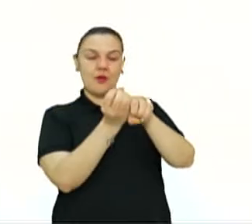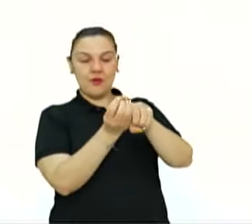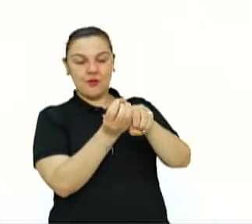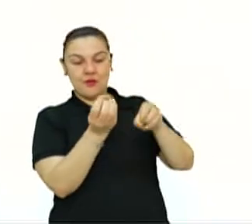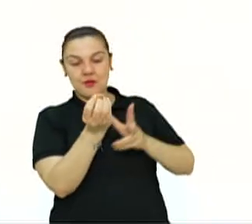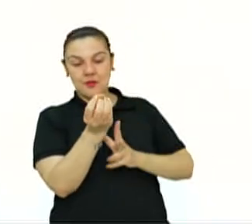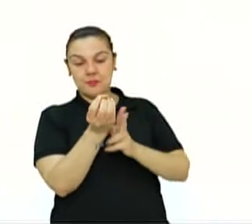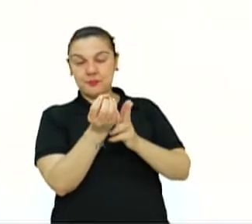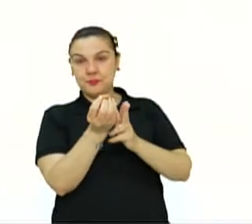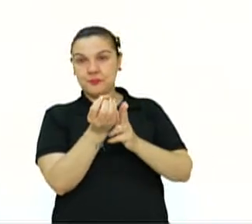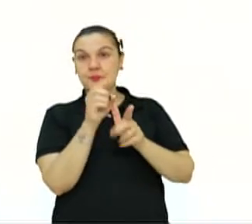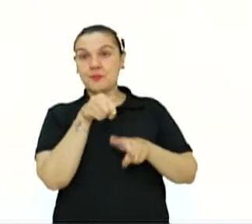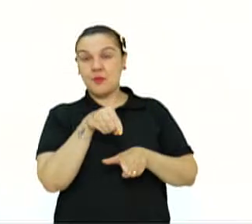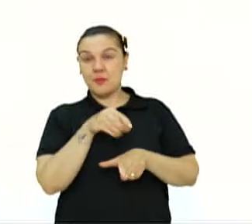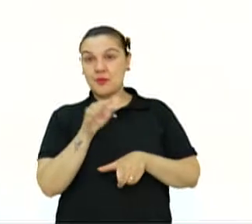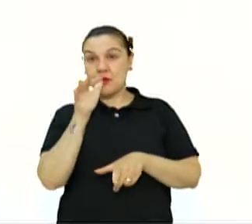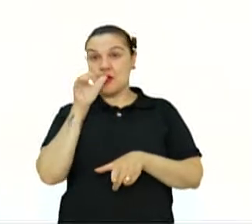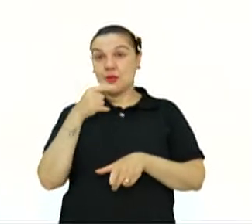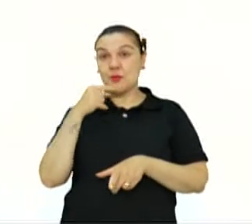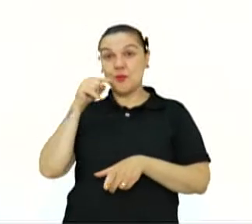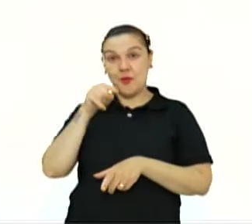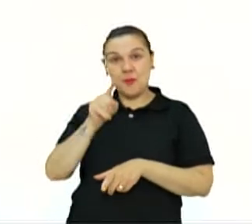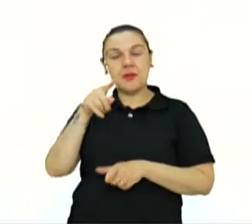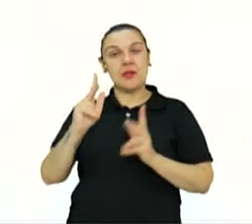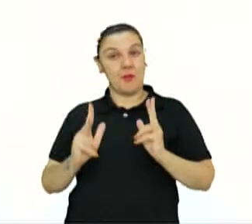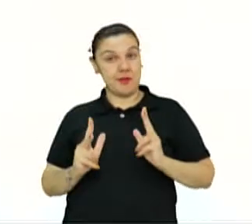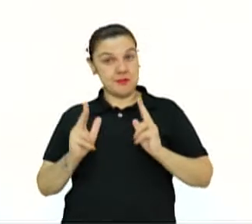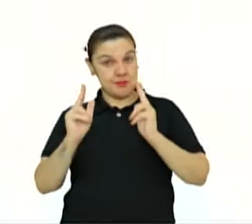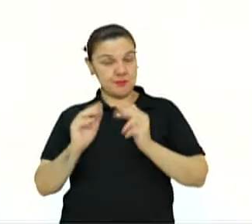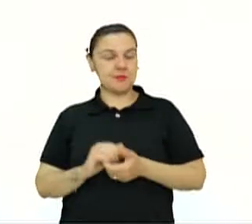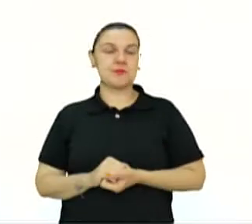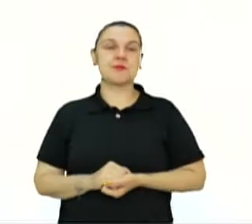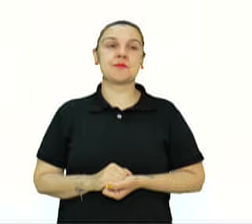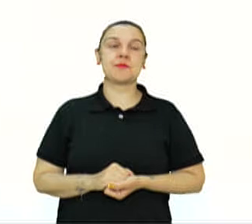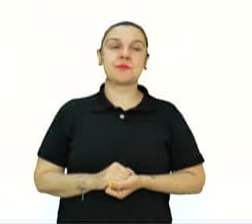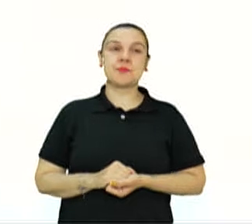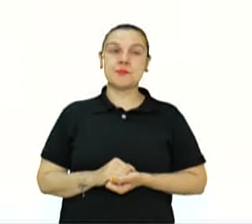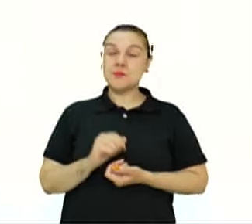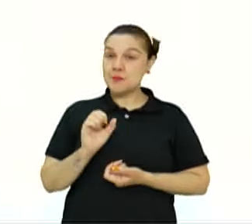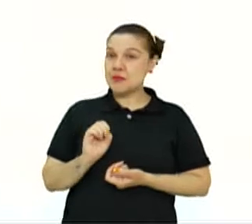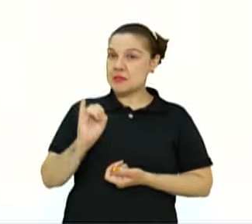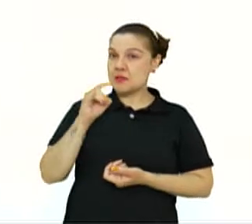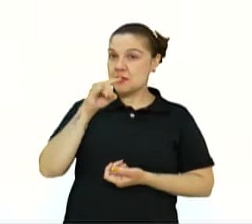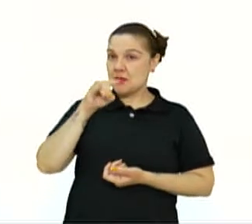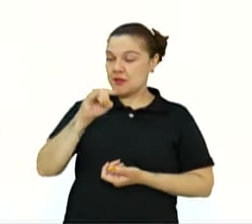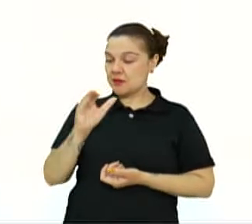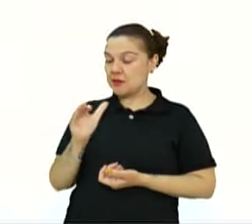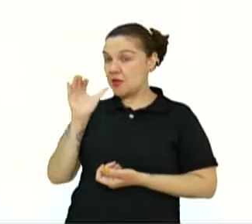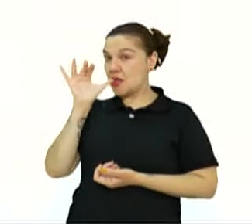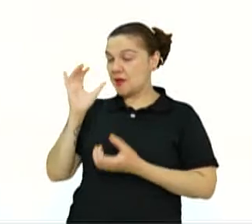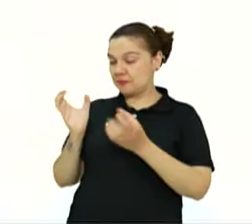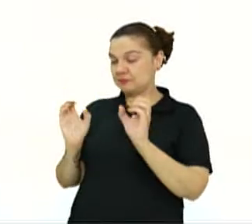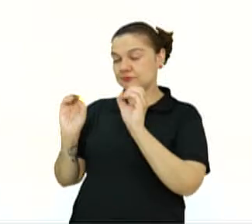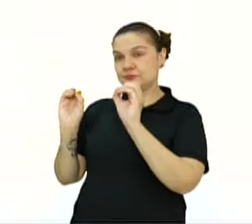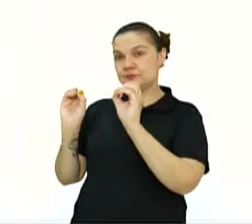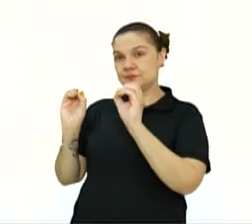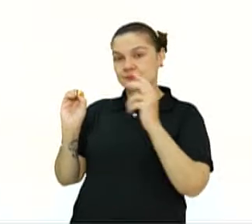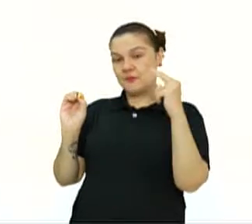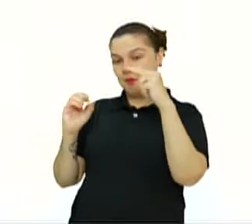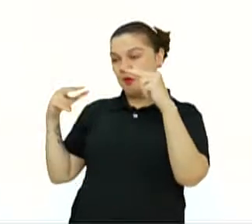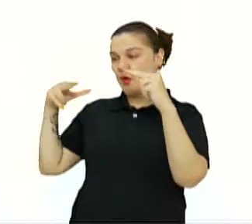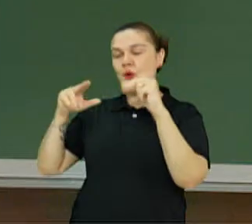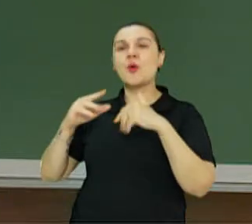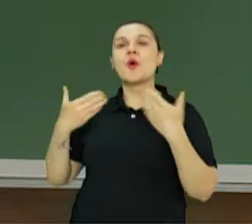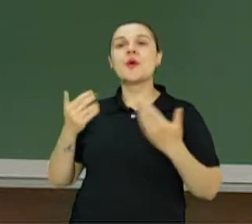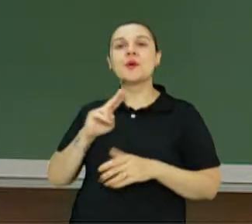ductos deferentes. Então, esse é um método cirúrgico. E se está realizado, né, no homem, nos ductos deferentes,